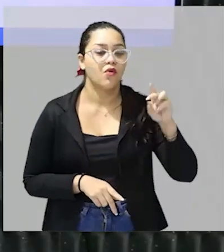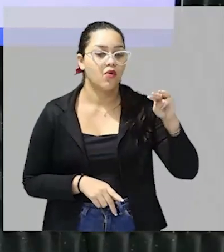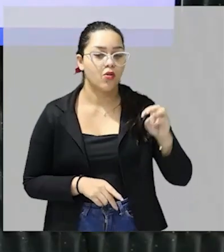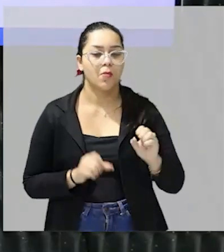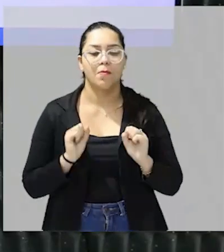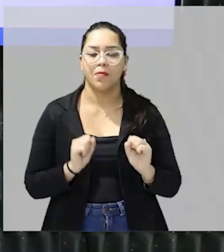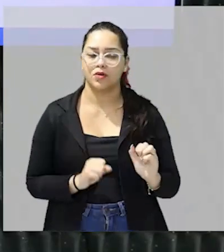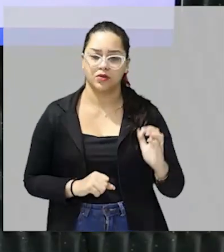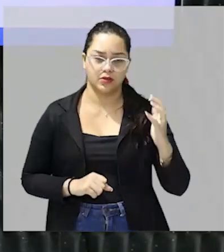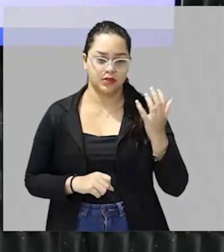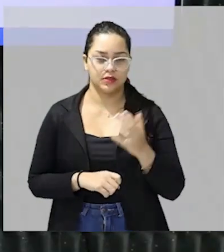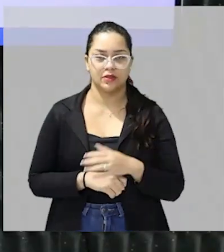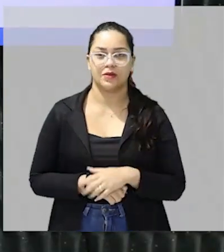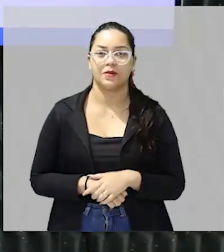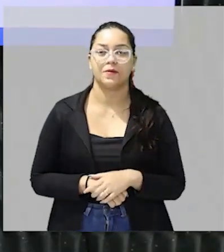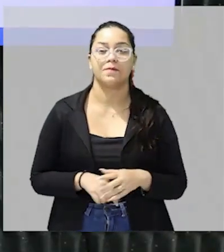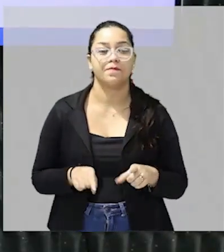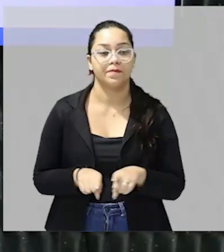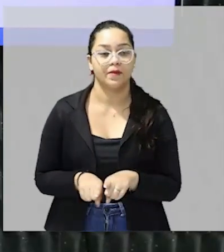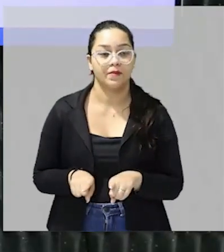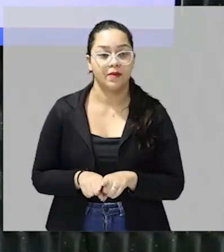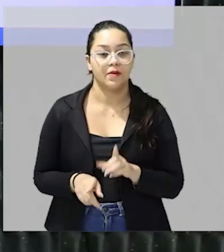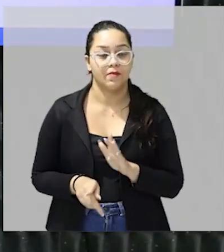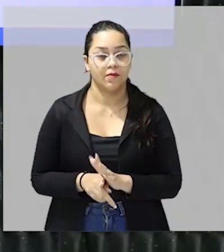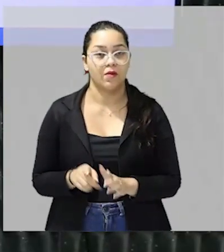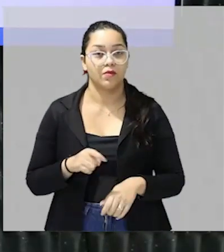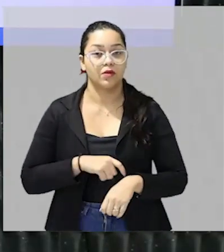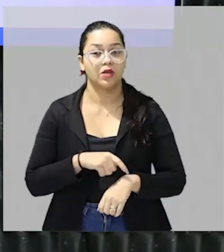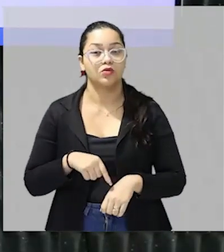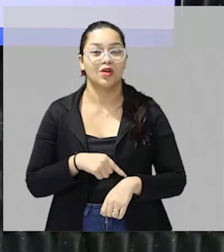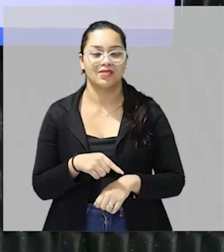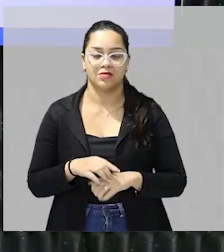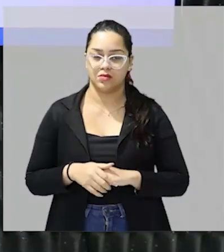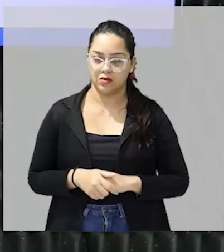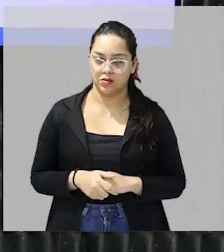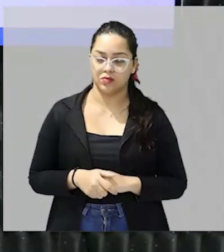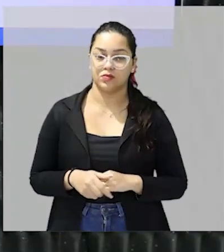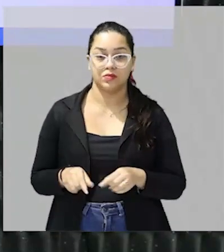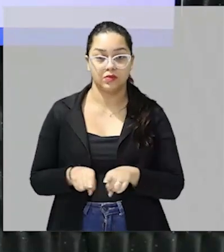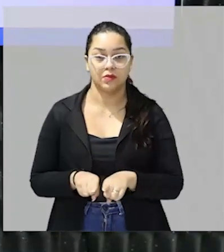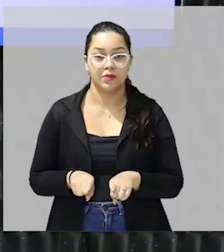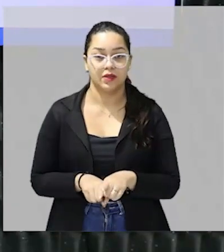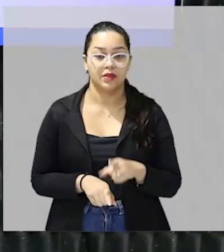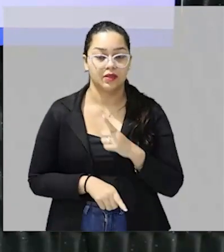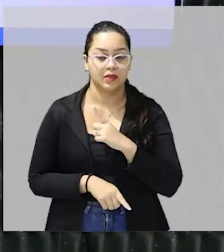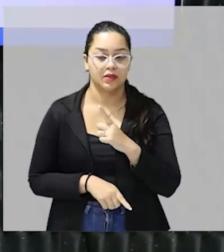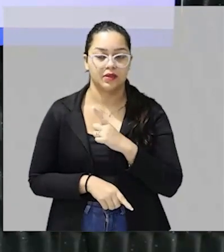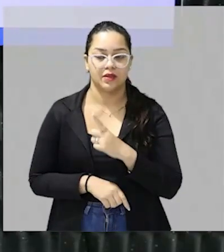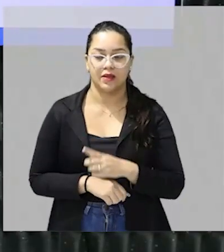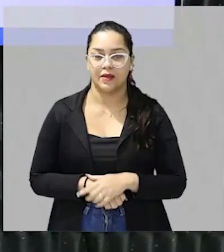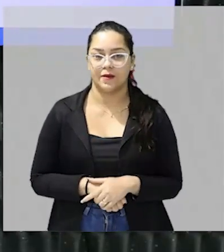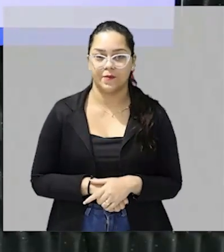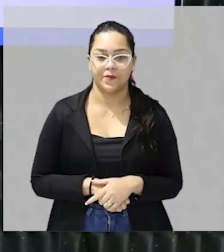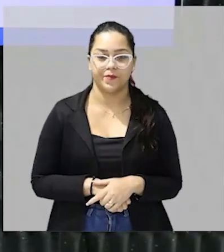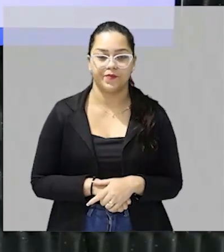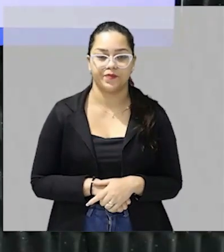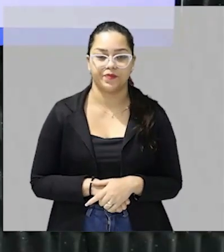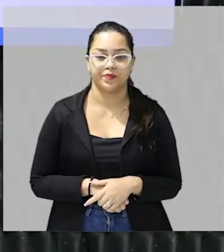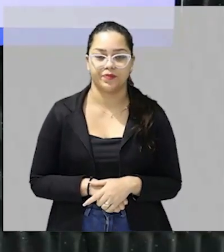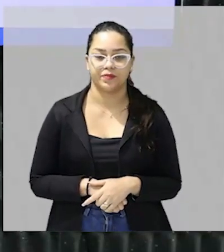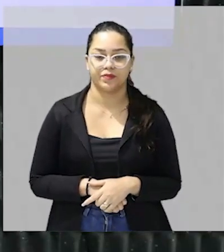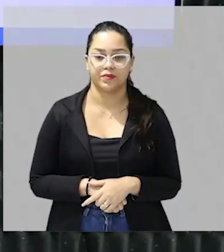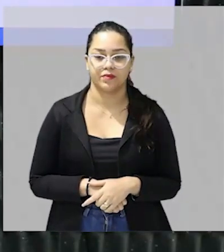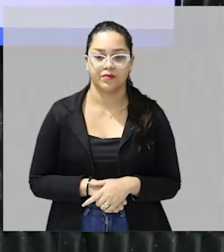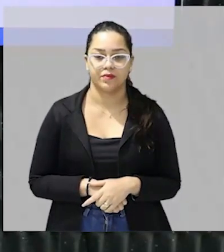pode acontecer? Aumento da duração do treinamento. Aumento de volume, aumento da duração do